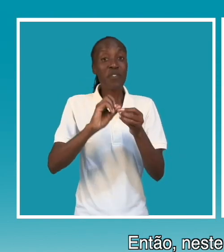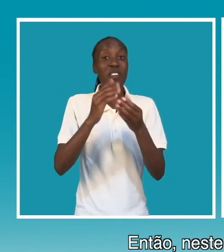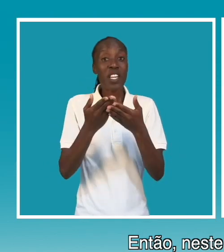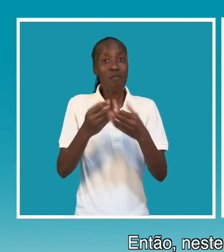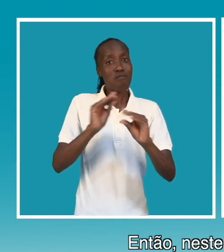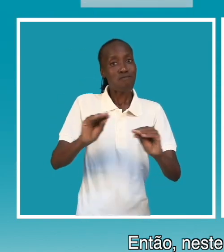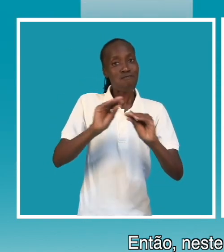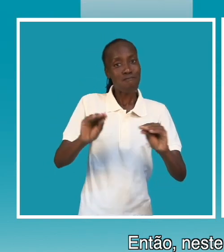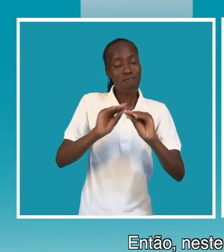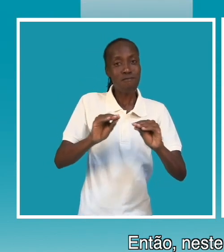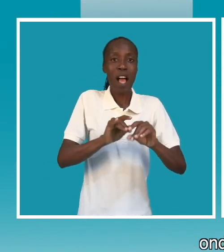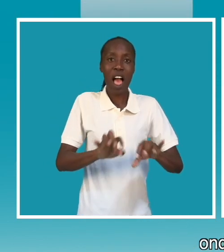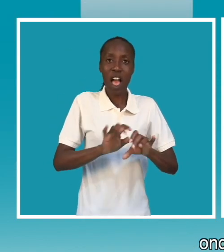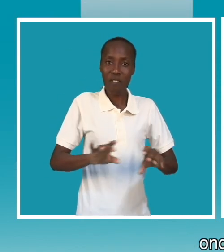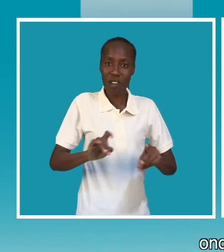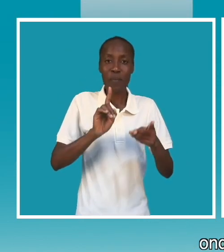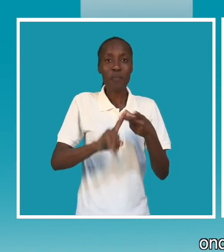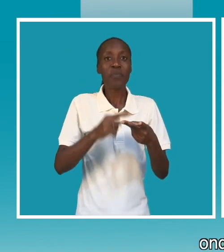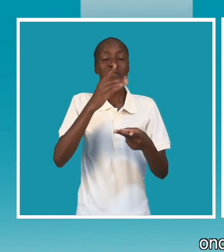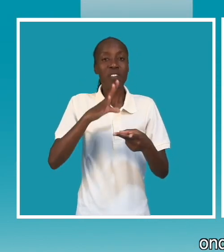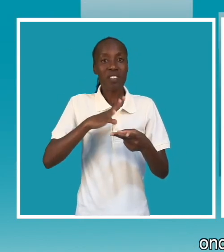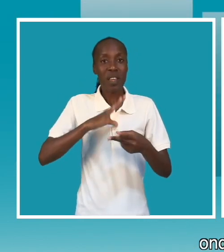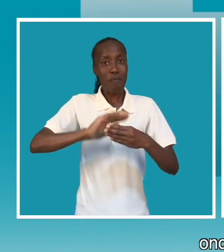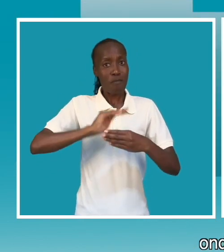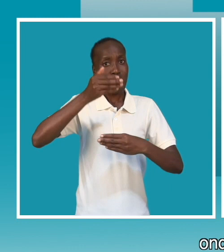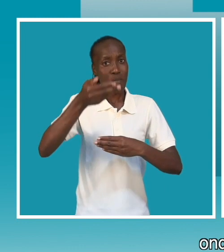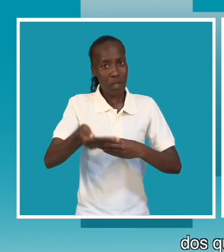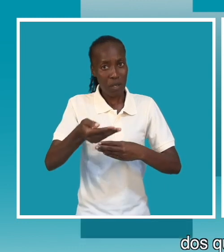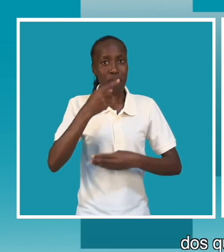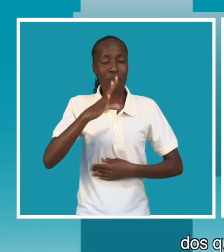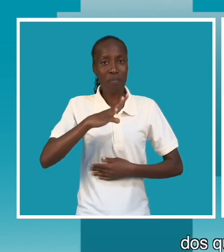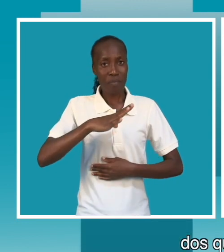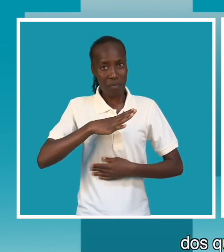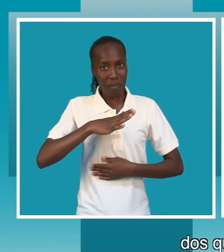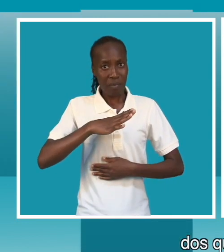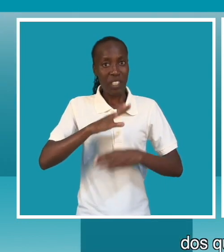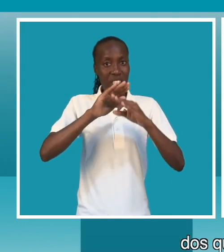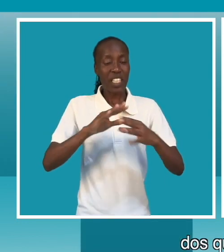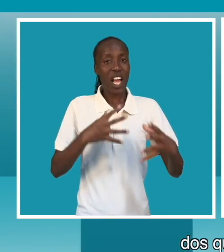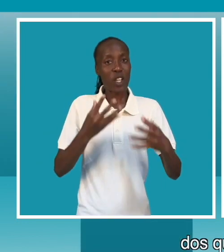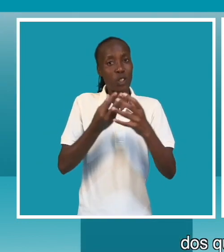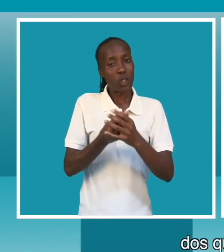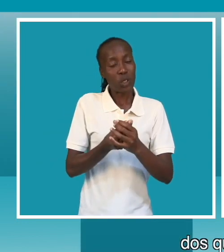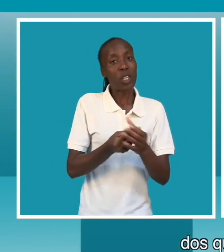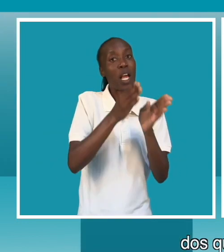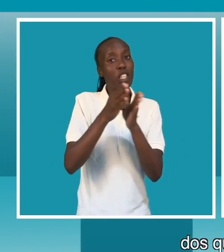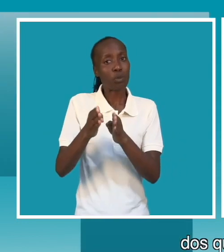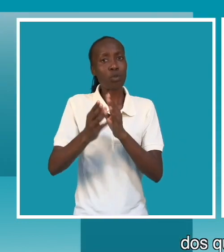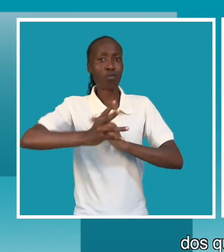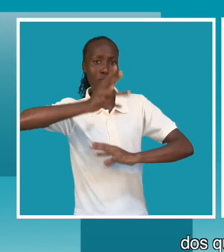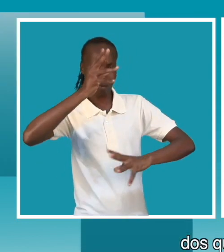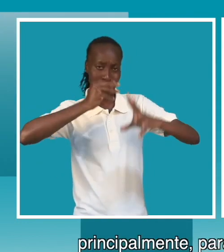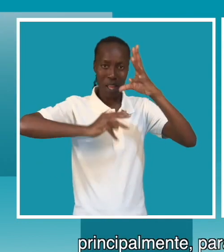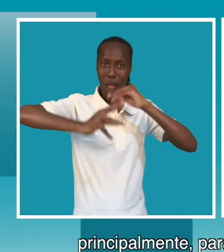constituir as aulas de informática quando se criam os computadores que conseguem ver e que os associados se beneficiam